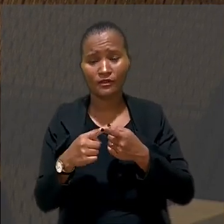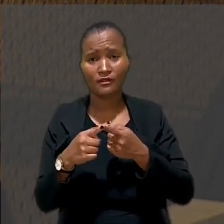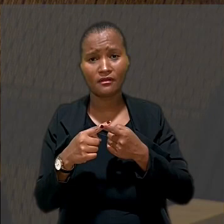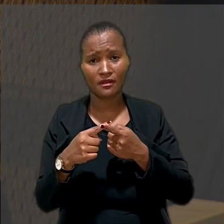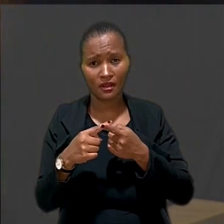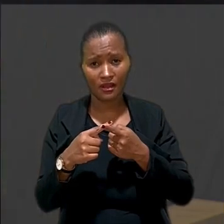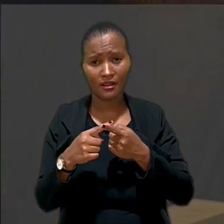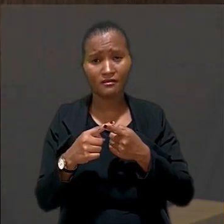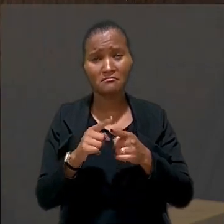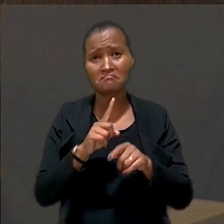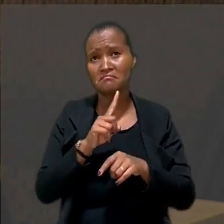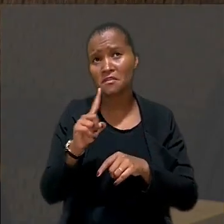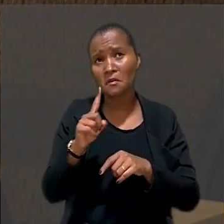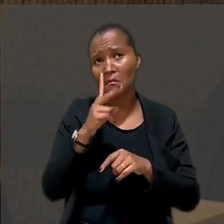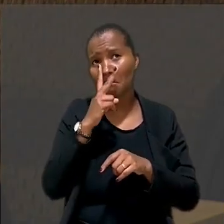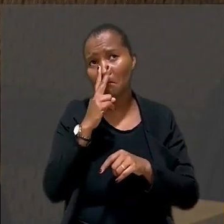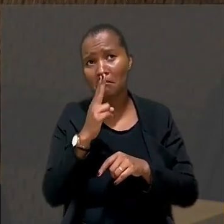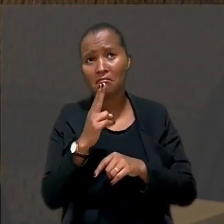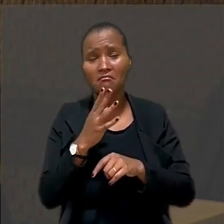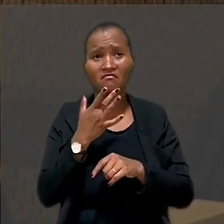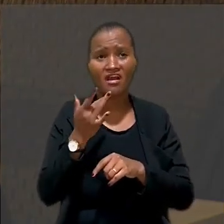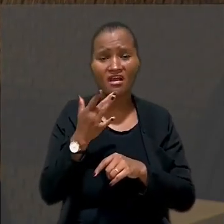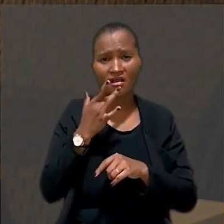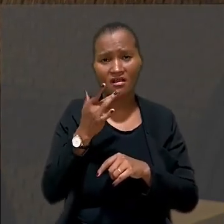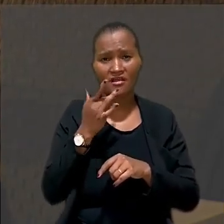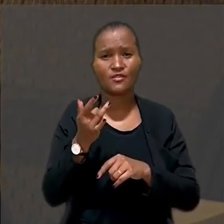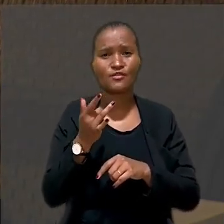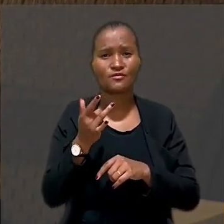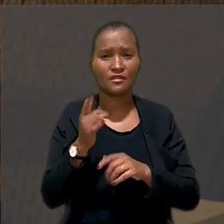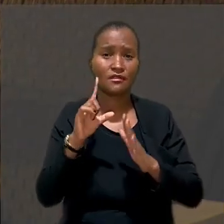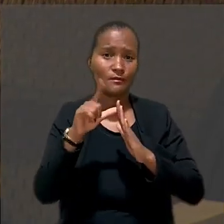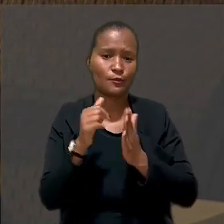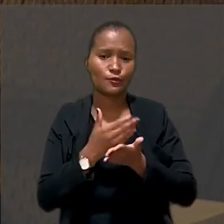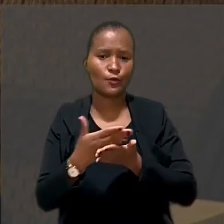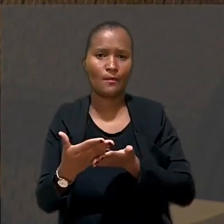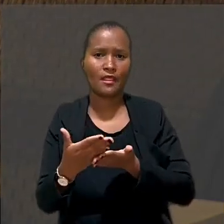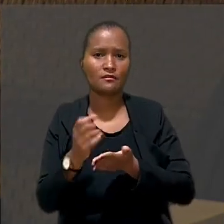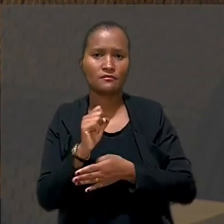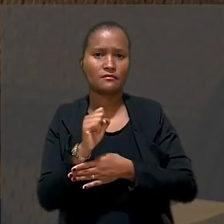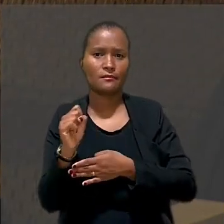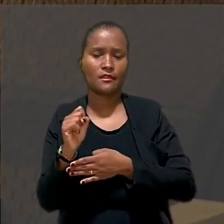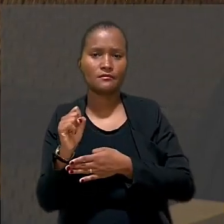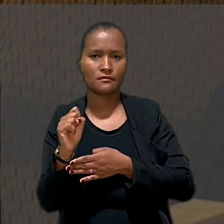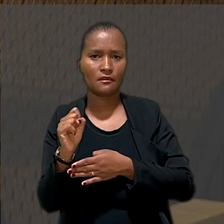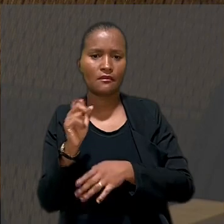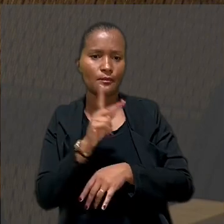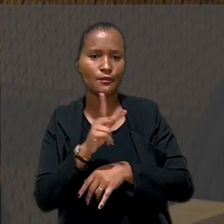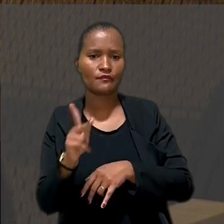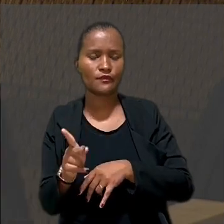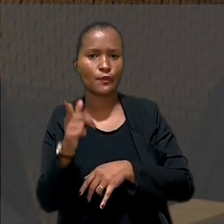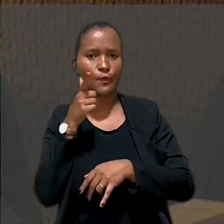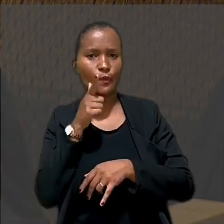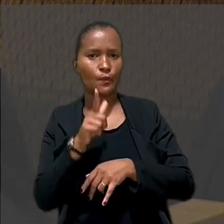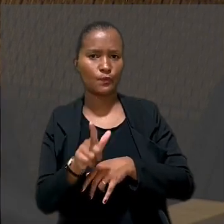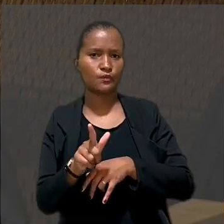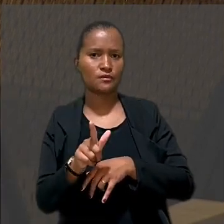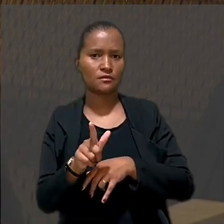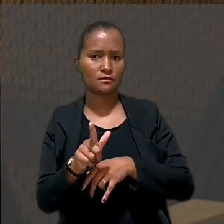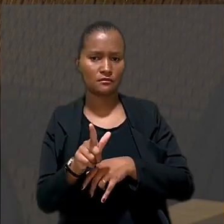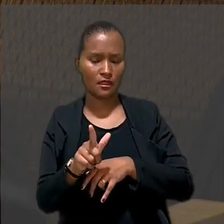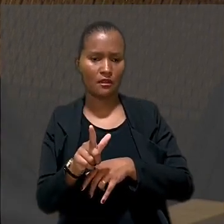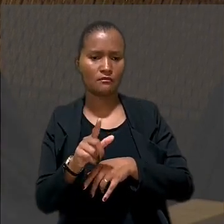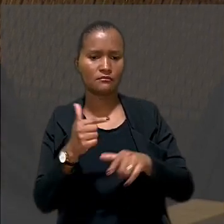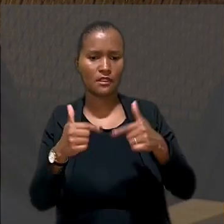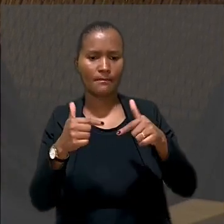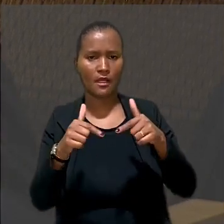porque não me parece fácil, após o início de um ano letivo, que o professor consiga